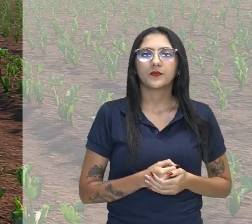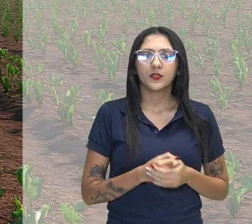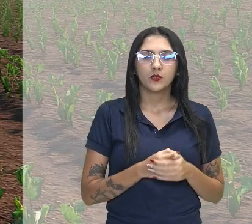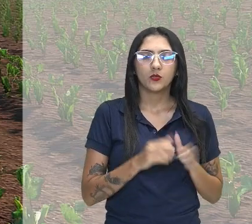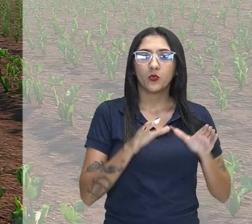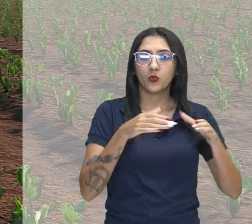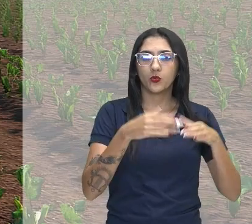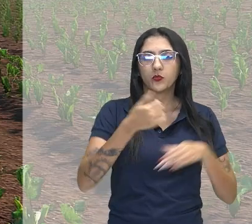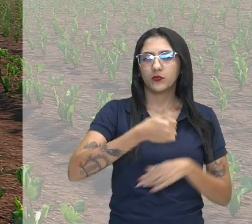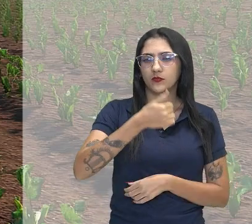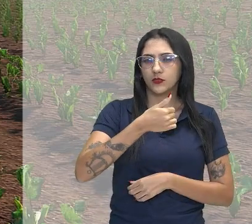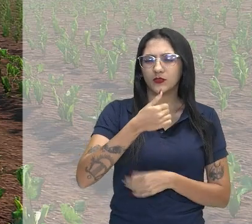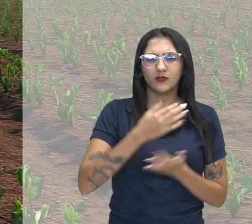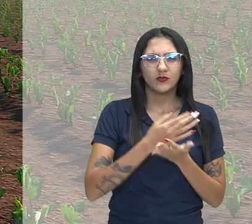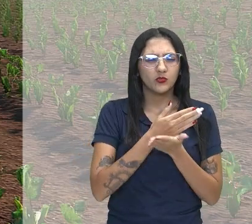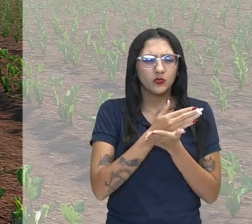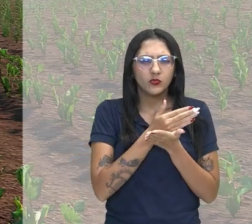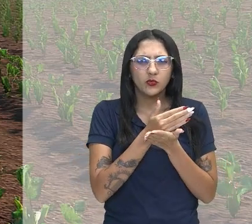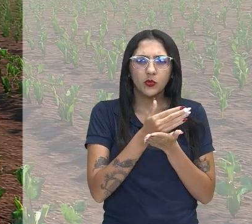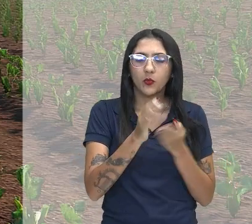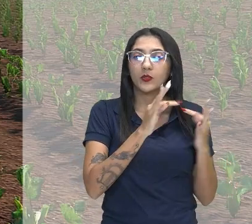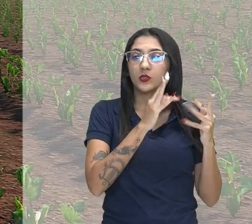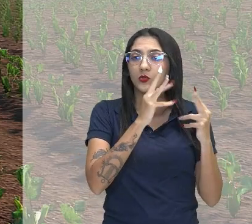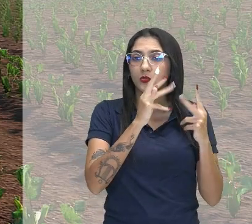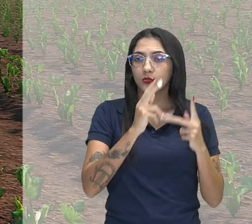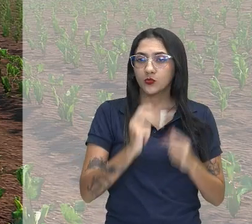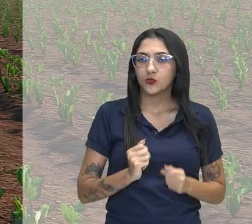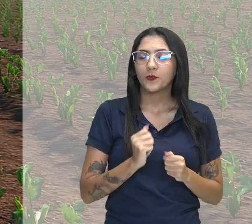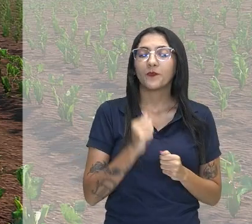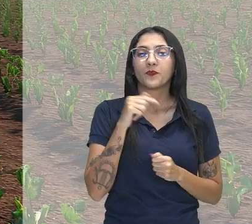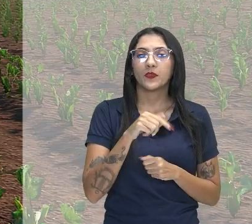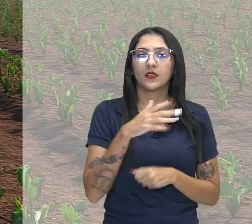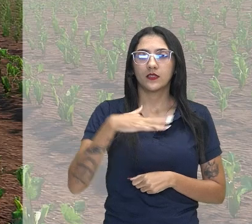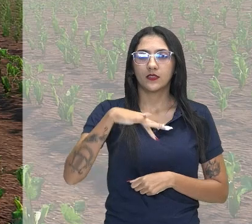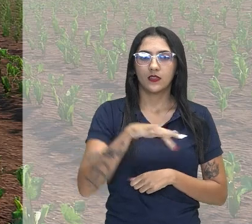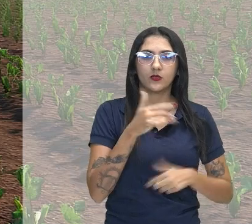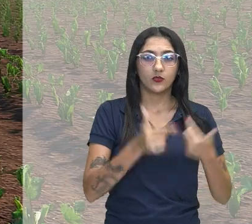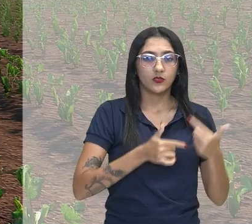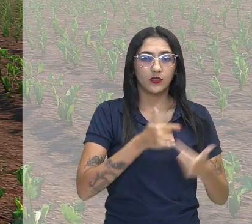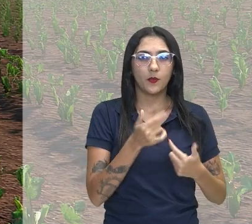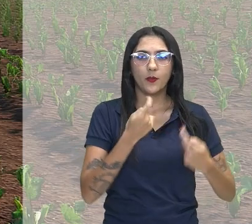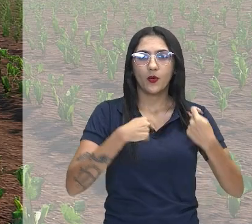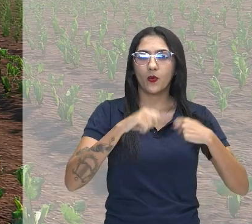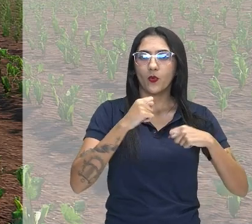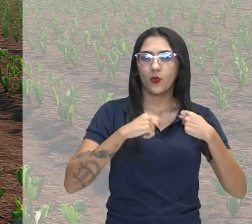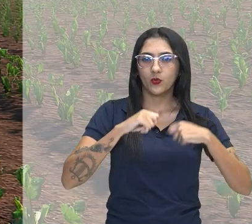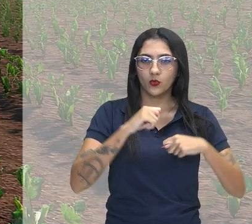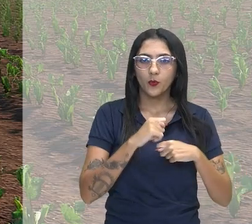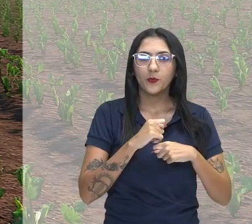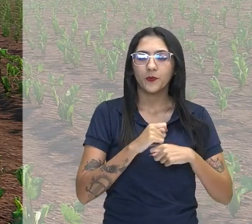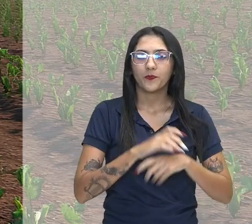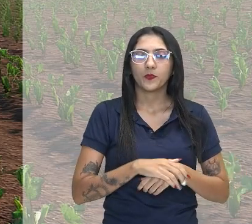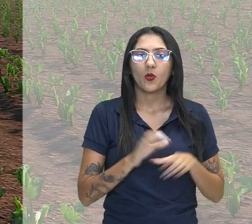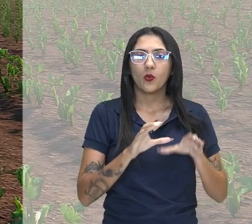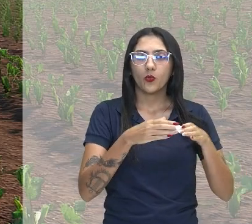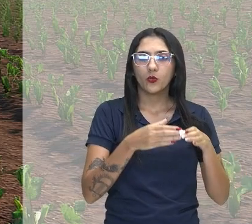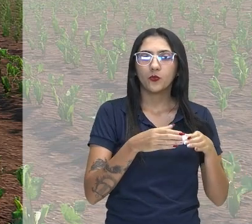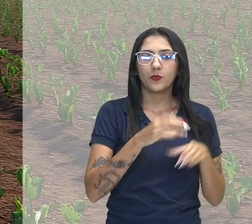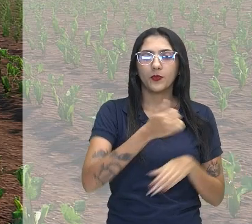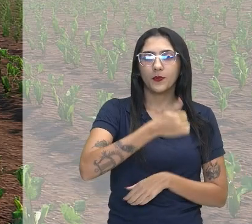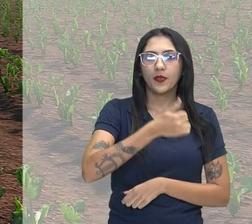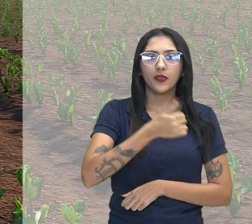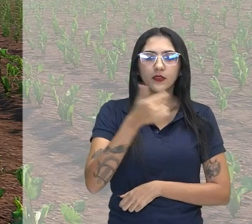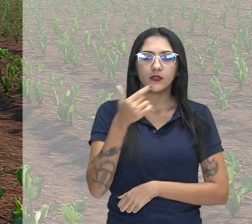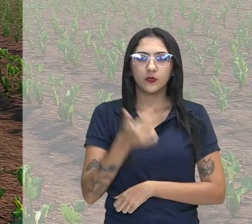onde tudo se inicia através aí das atividades econômicas, né? O setor primário, secundário e